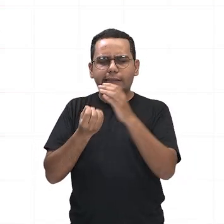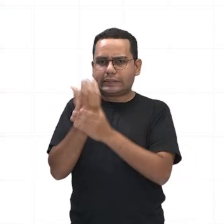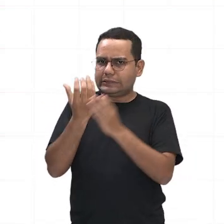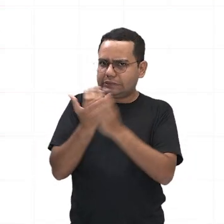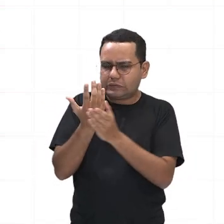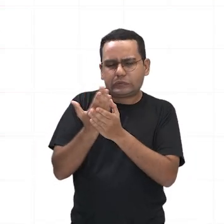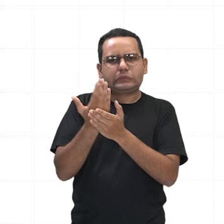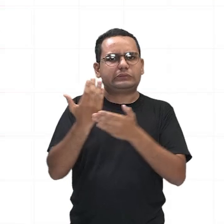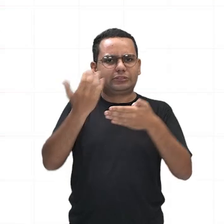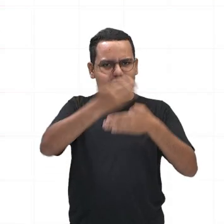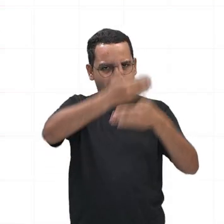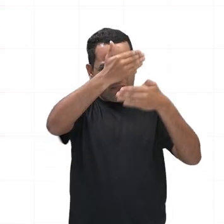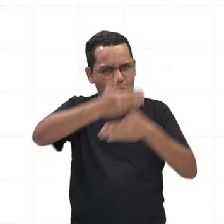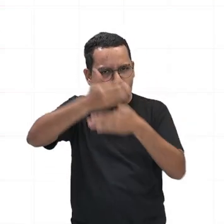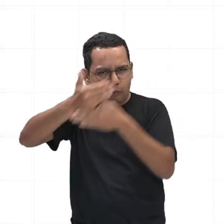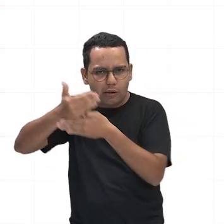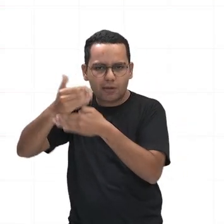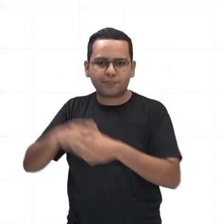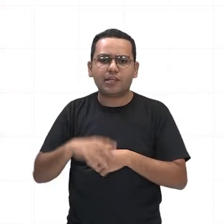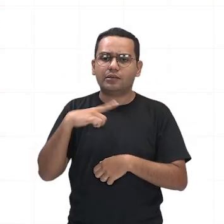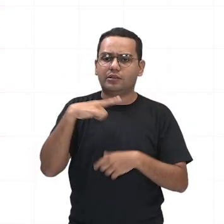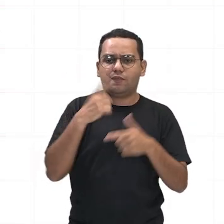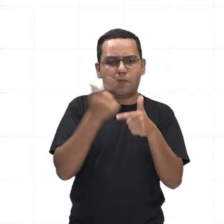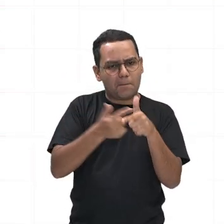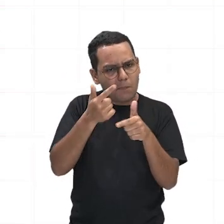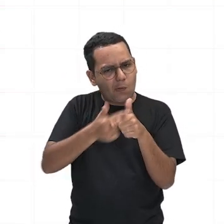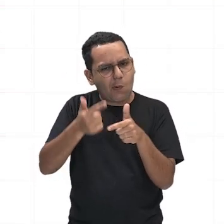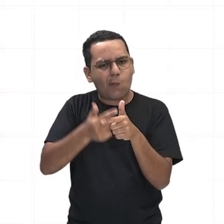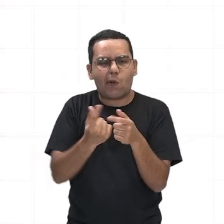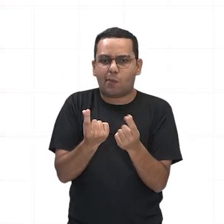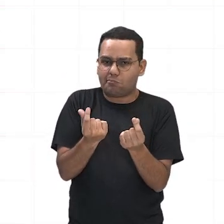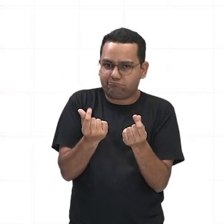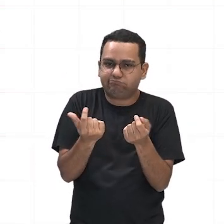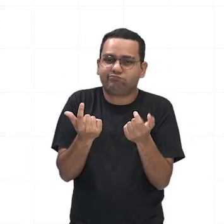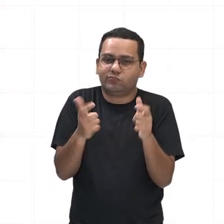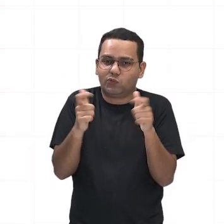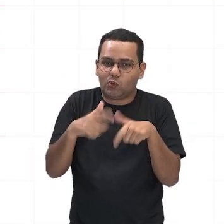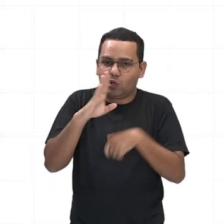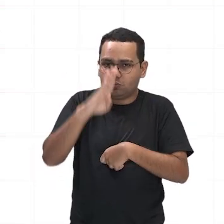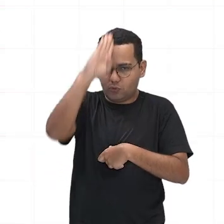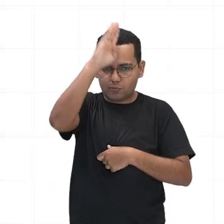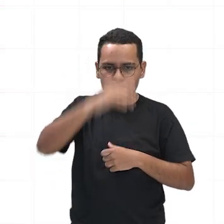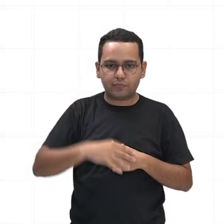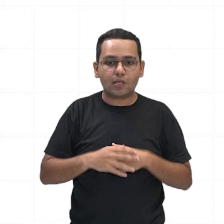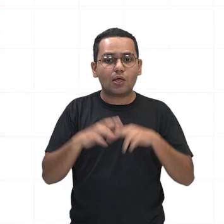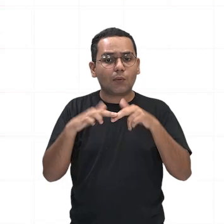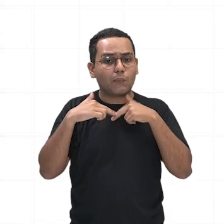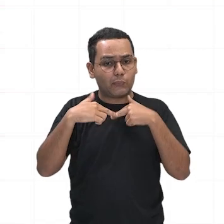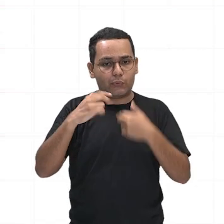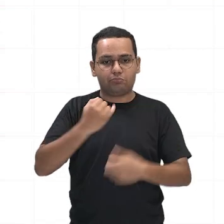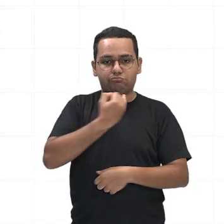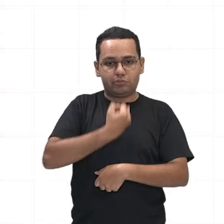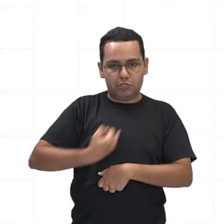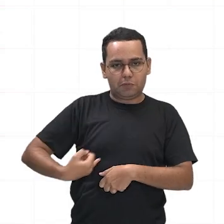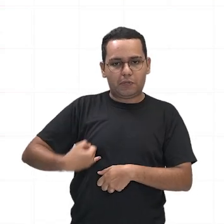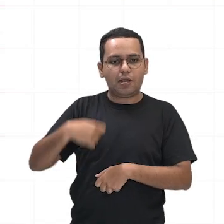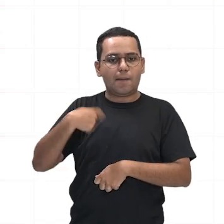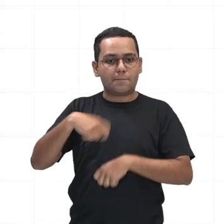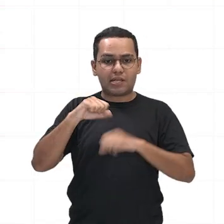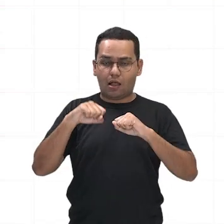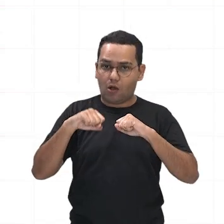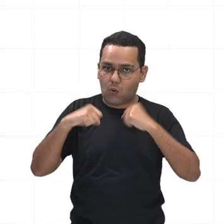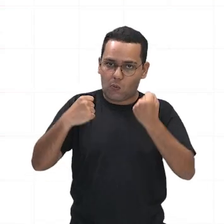muralhas, aumentando os problemas da economia romana. Os imperadores foram obrigados a aumentar a força